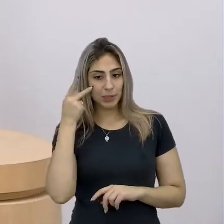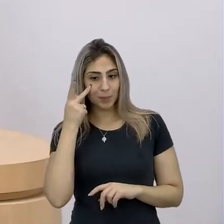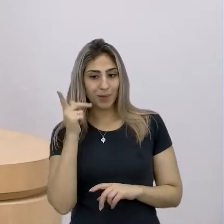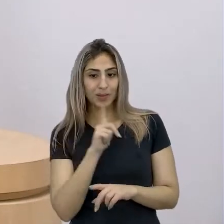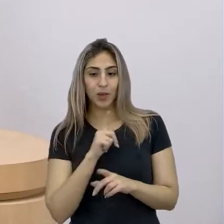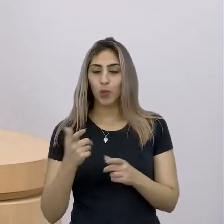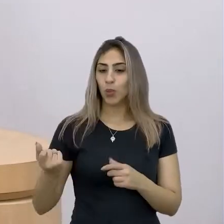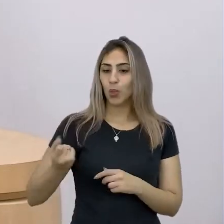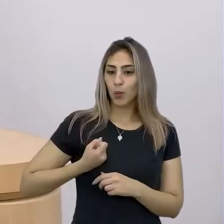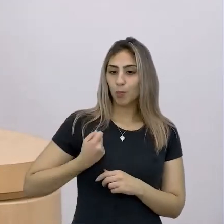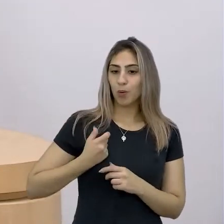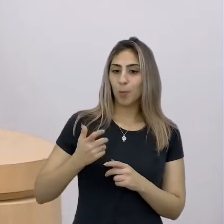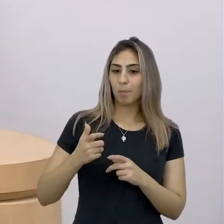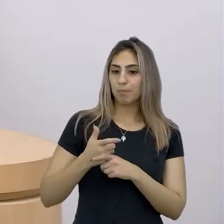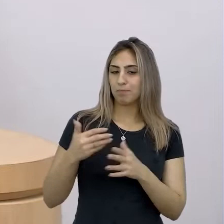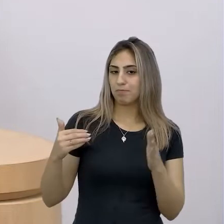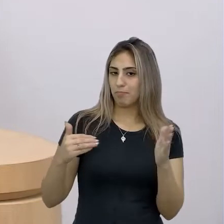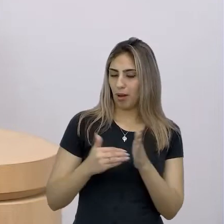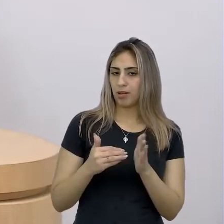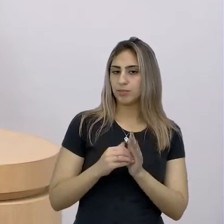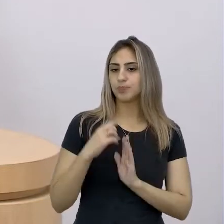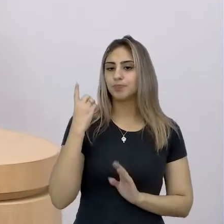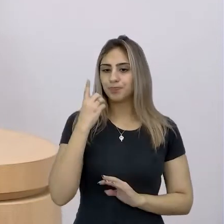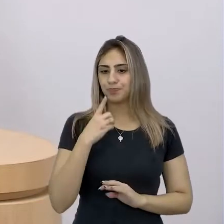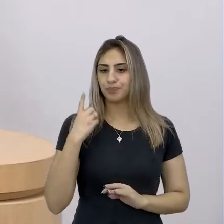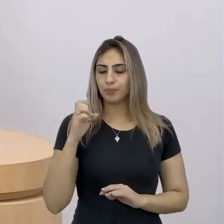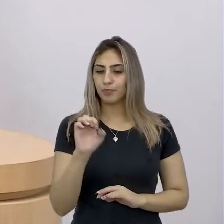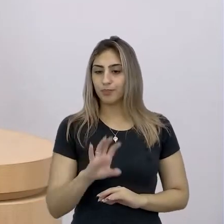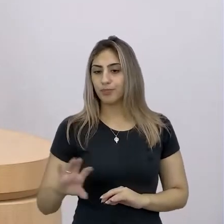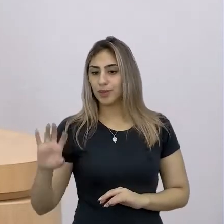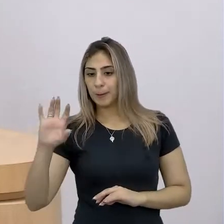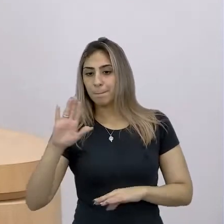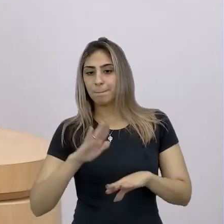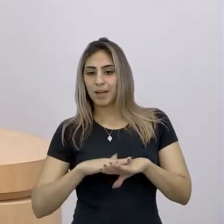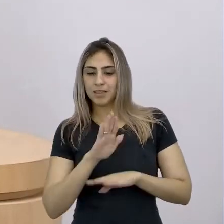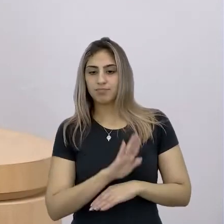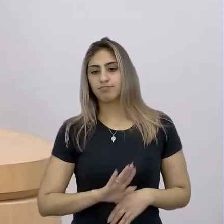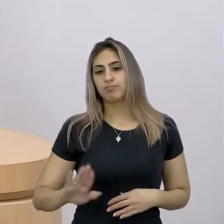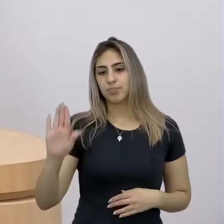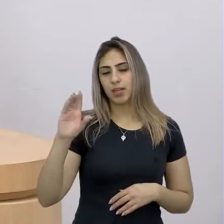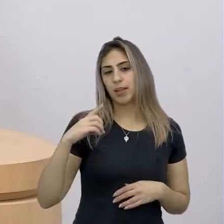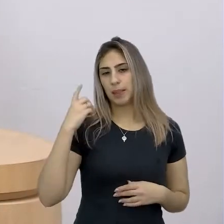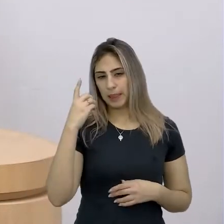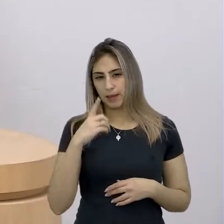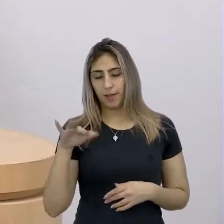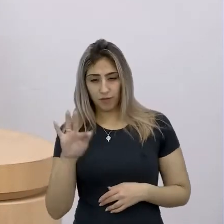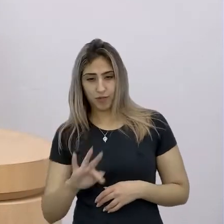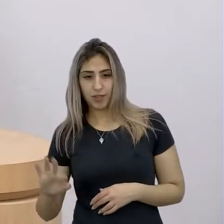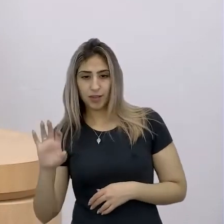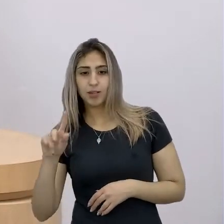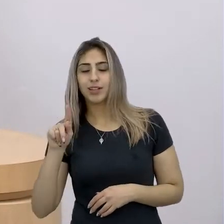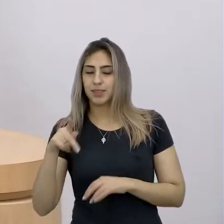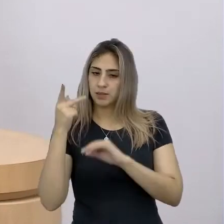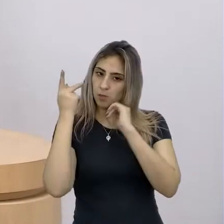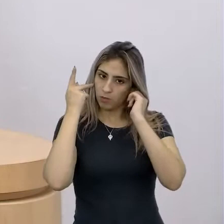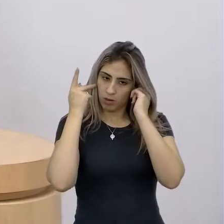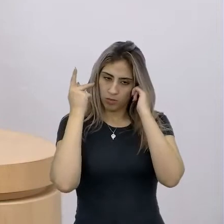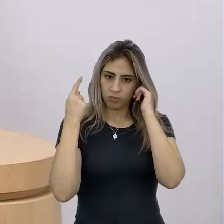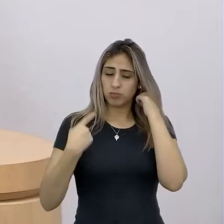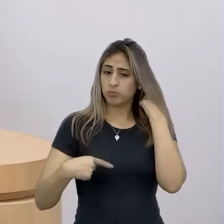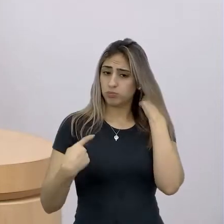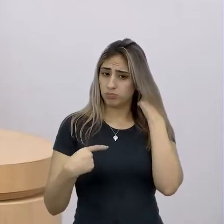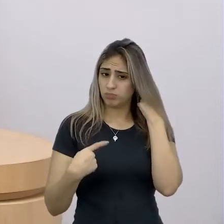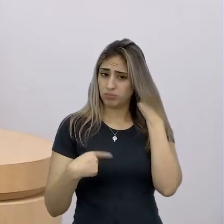número máximo de deputados. O estado que mais elege deputados na federação é São Paulo,